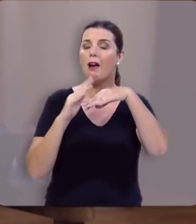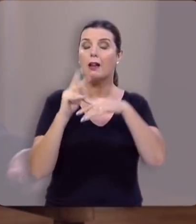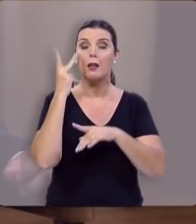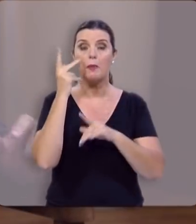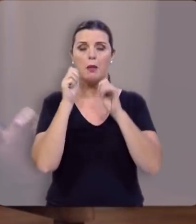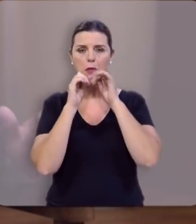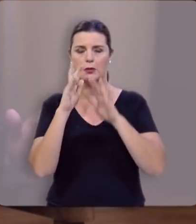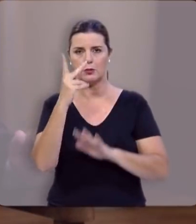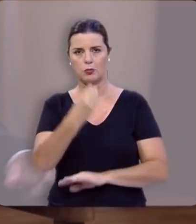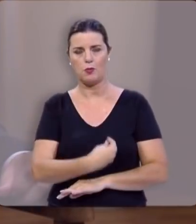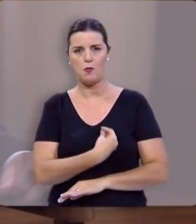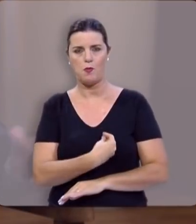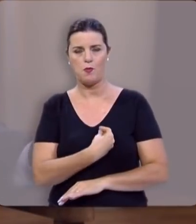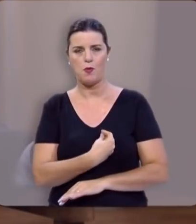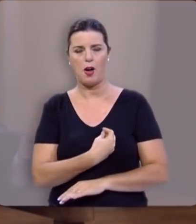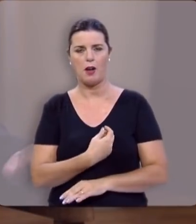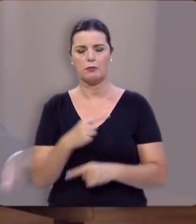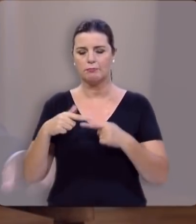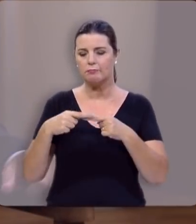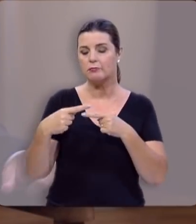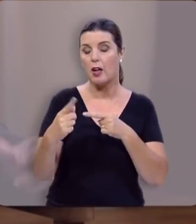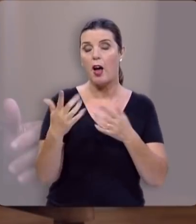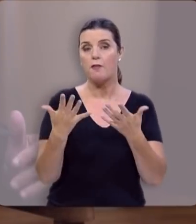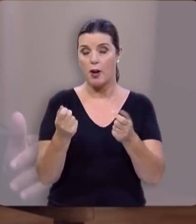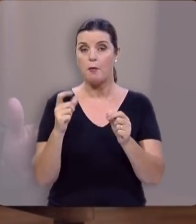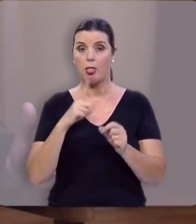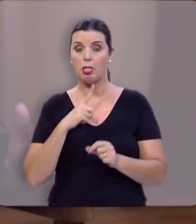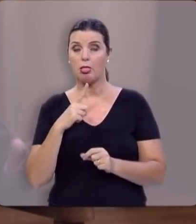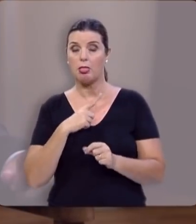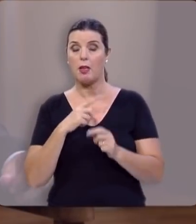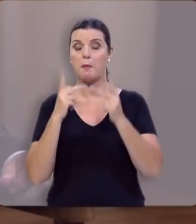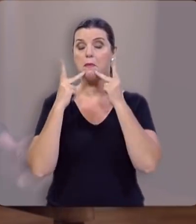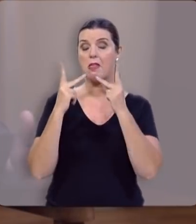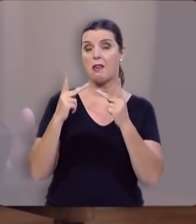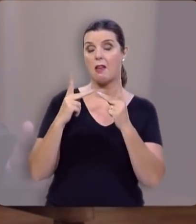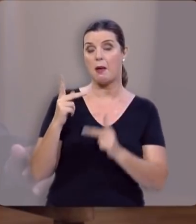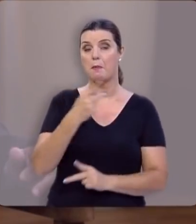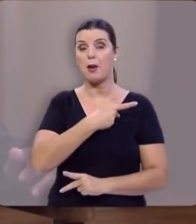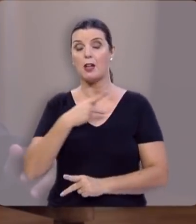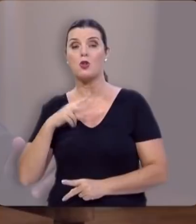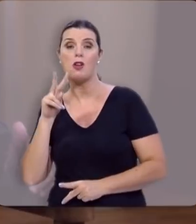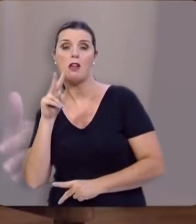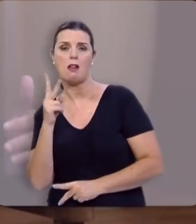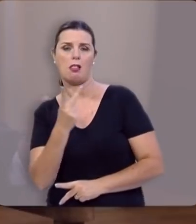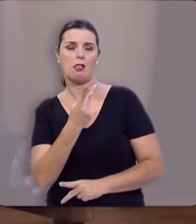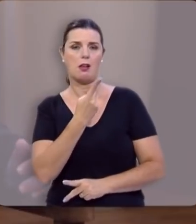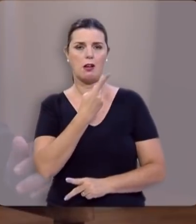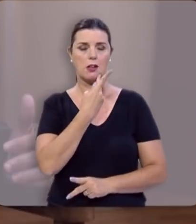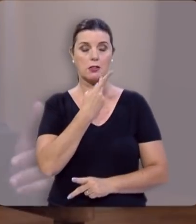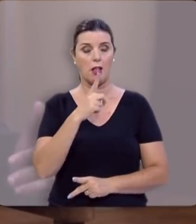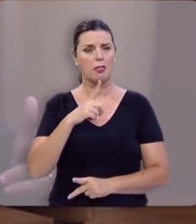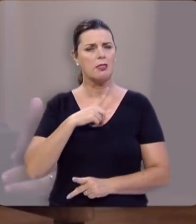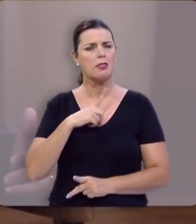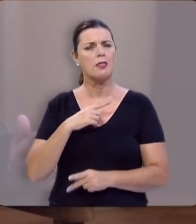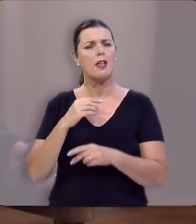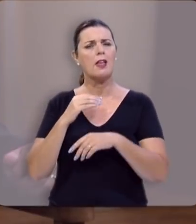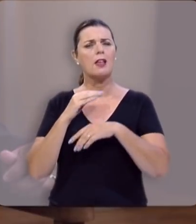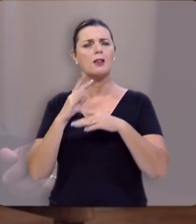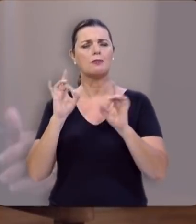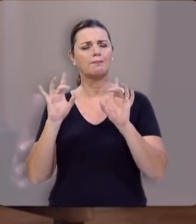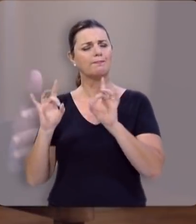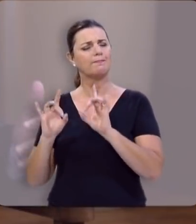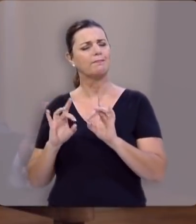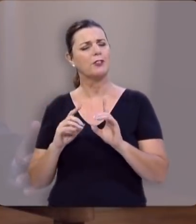para você. Daqui a pouquinho nós teremos a mensagem com o pastor Hernandes Dias Lopes e eu tenho o privilégio de